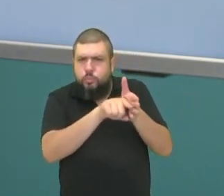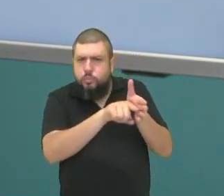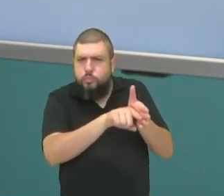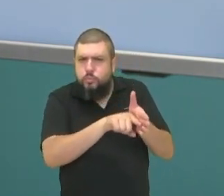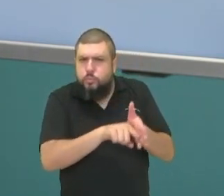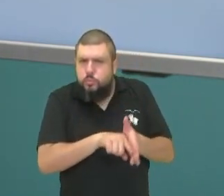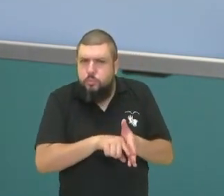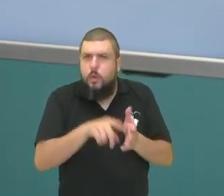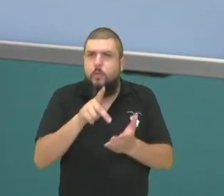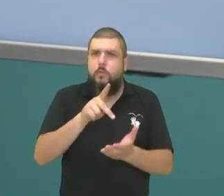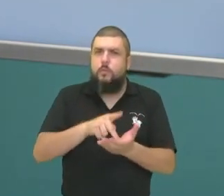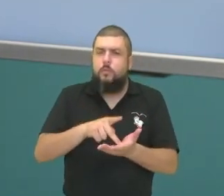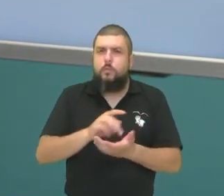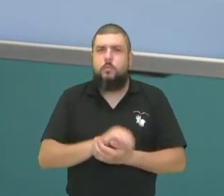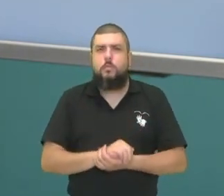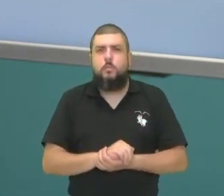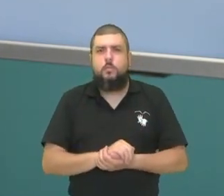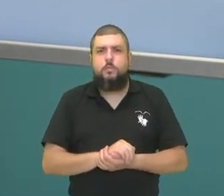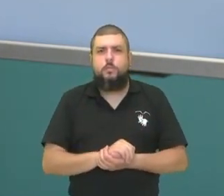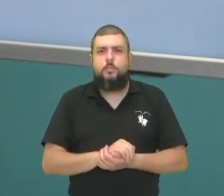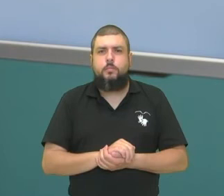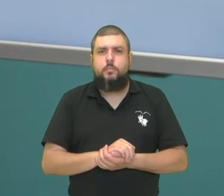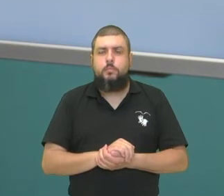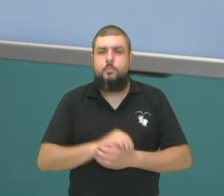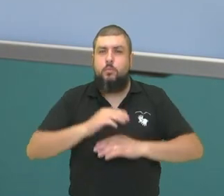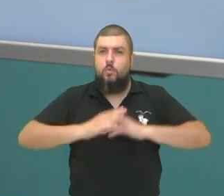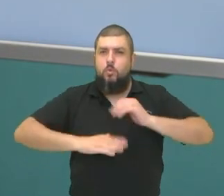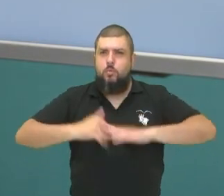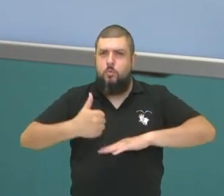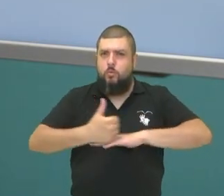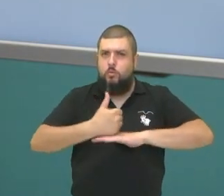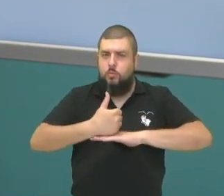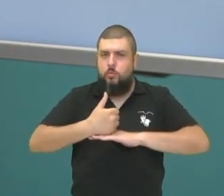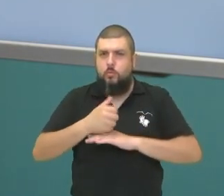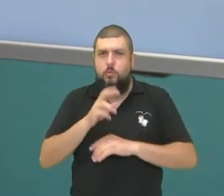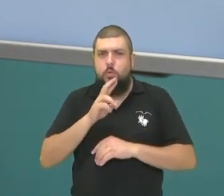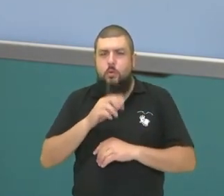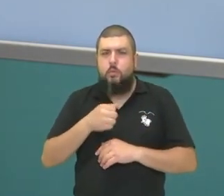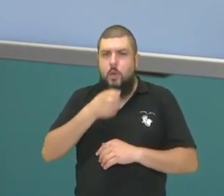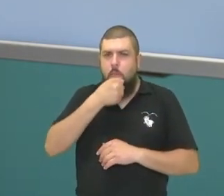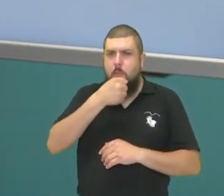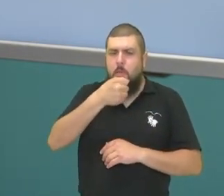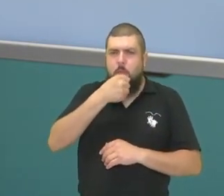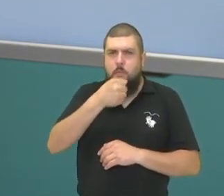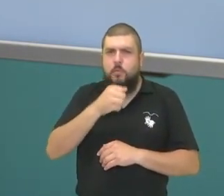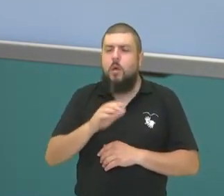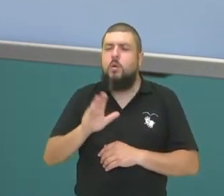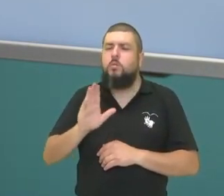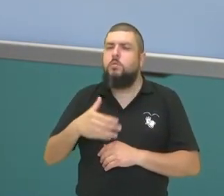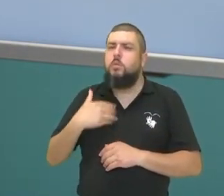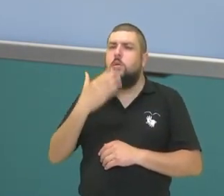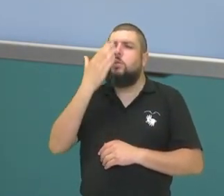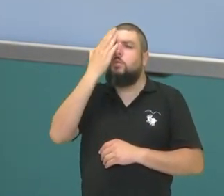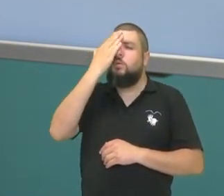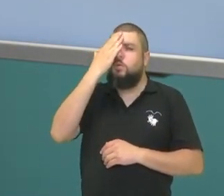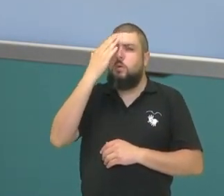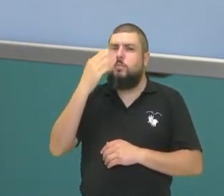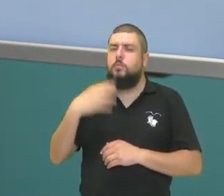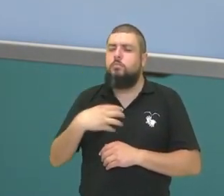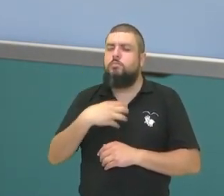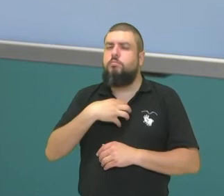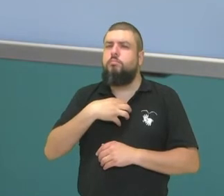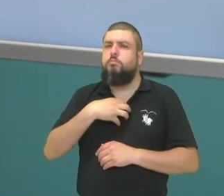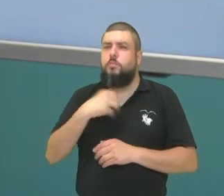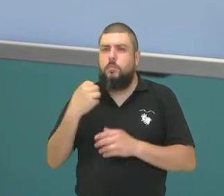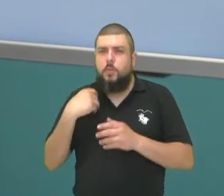os jornalistas que trabalham nesses sites já têm um feeling, uma abordagem própria e checam